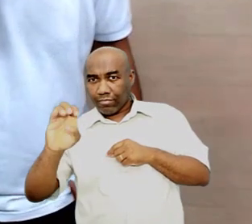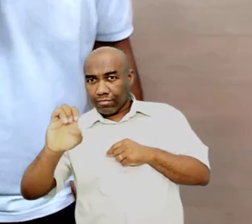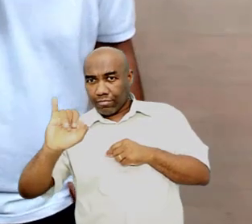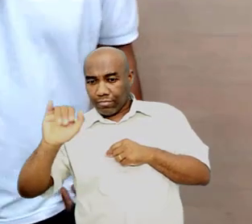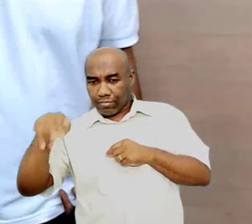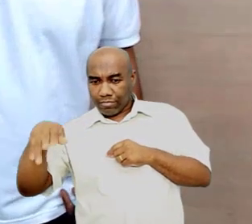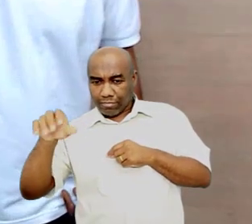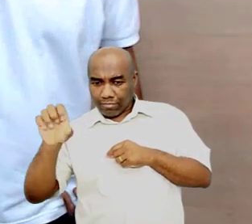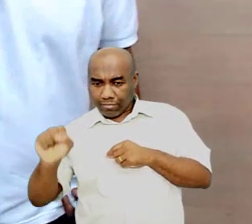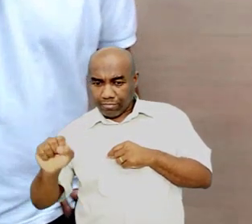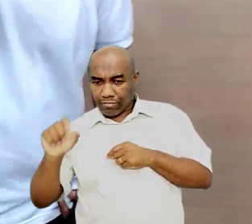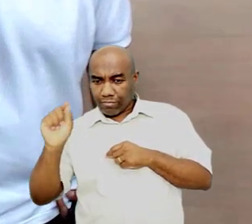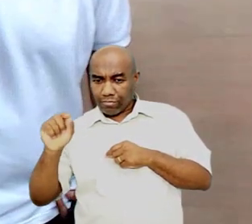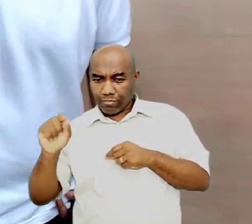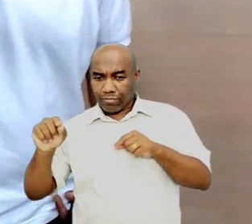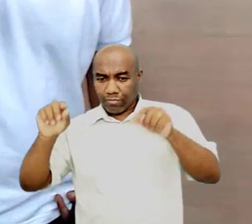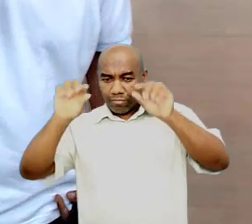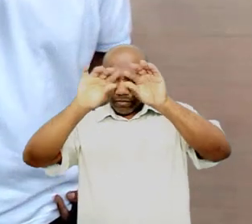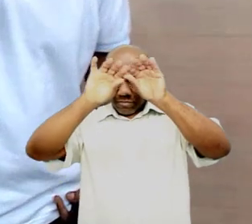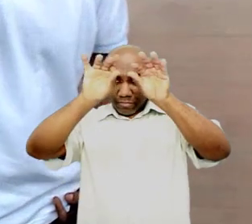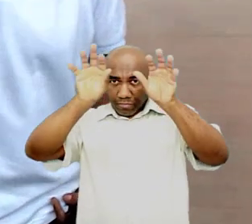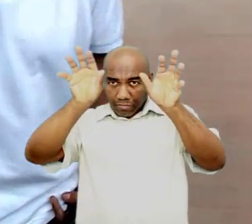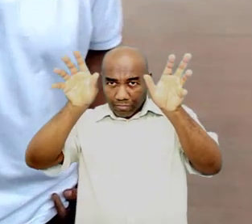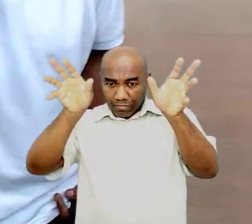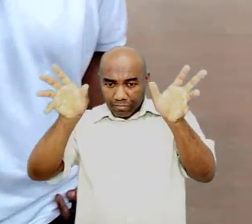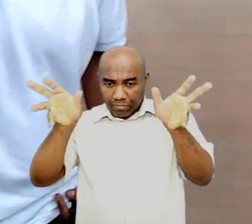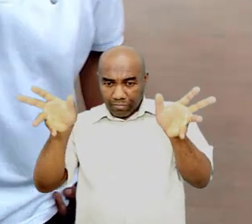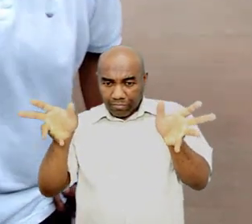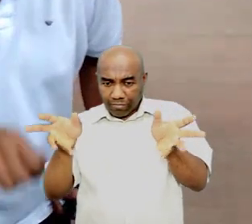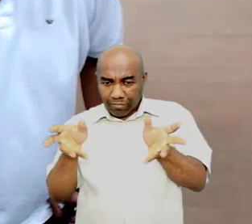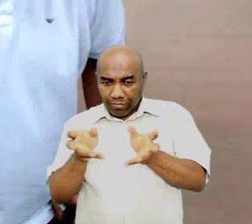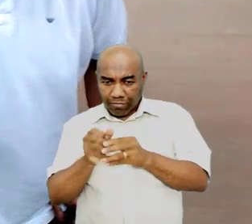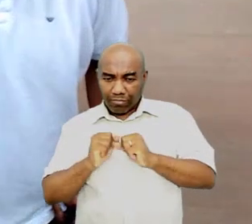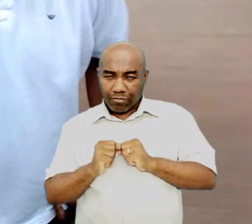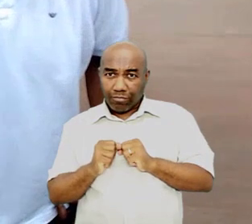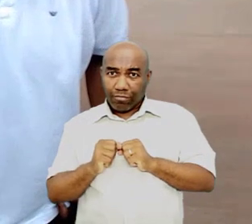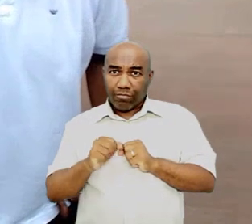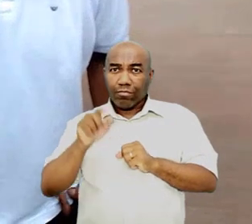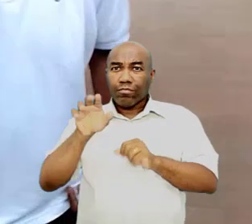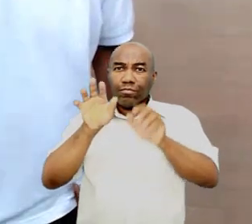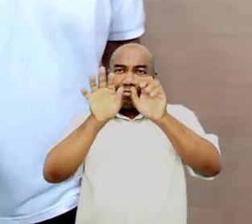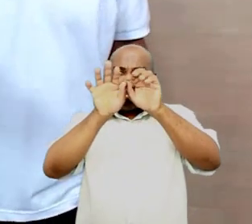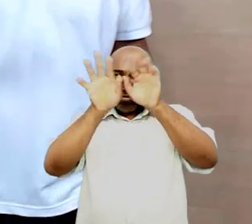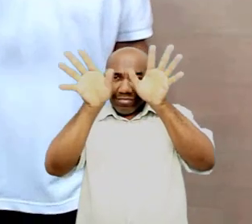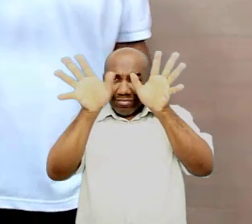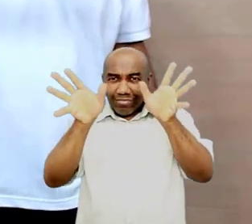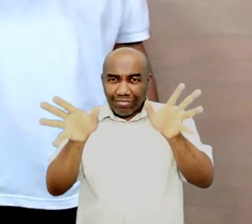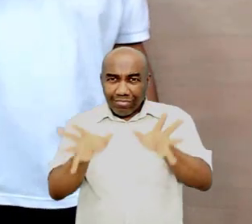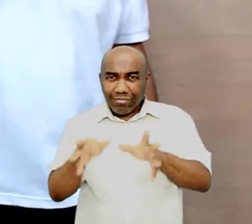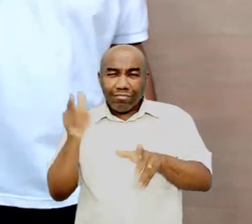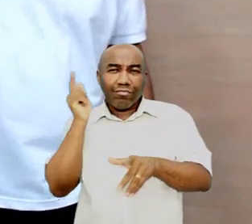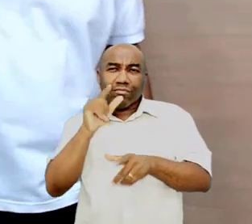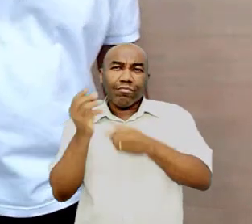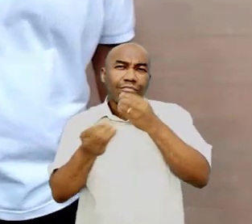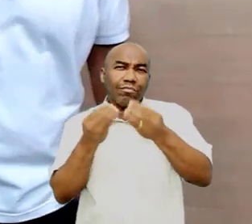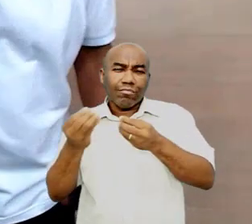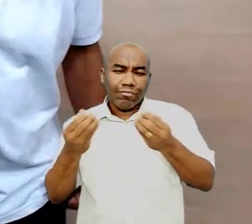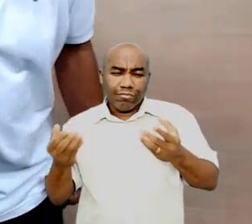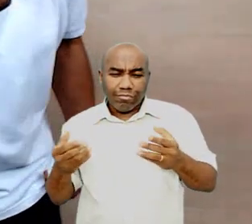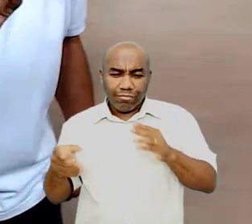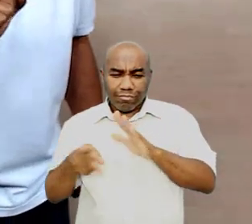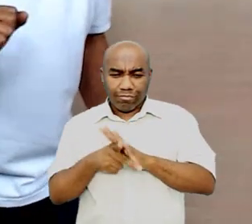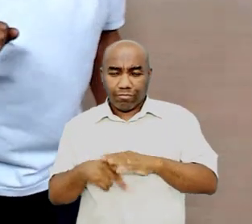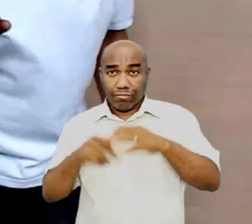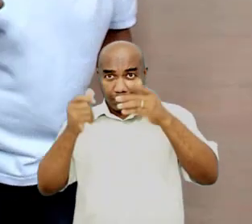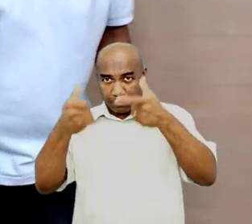ela é segredo apenas do vírus. Em outra